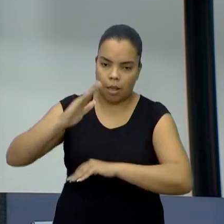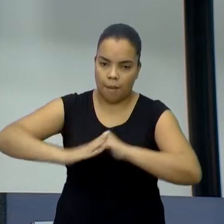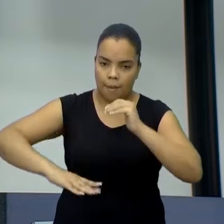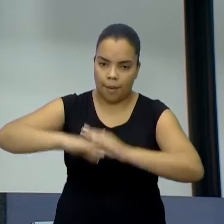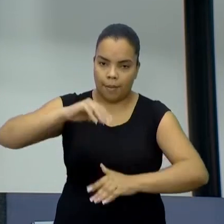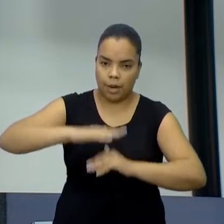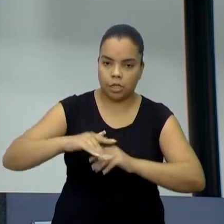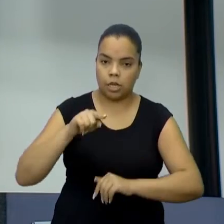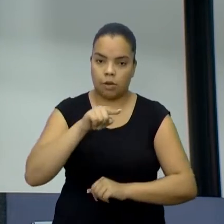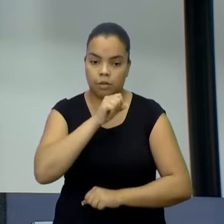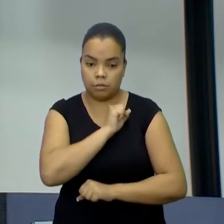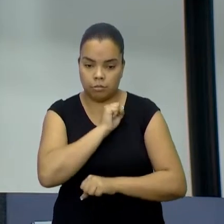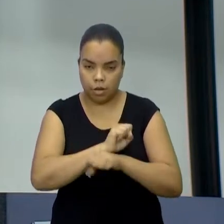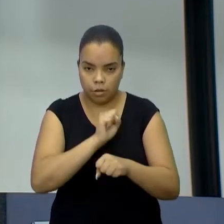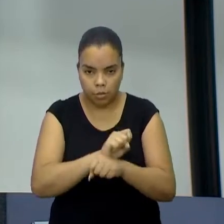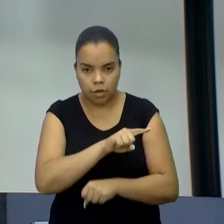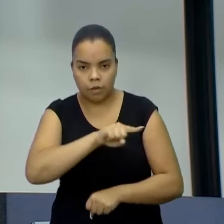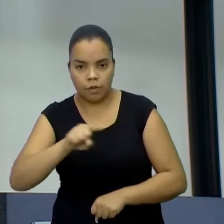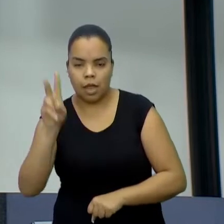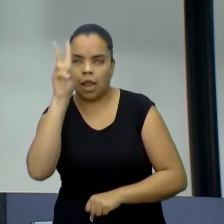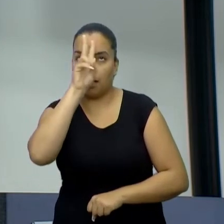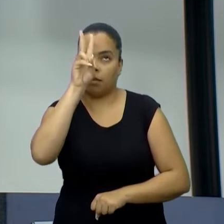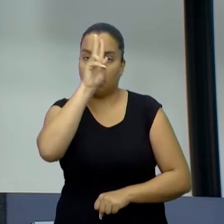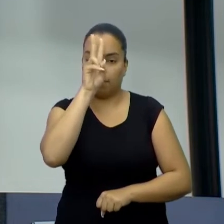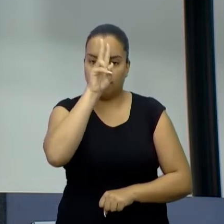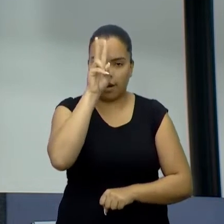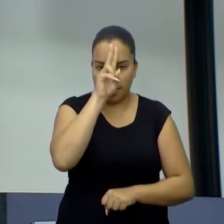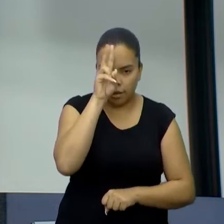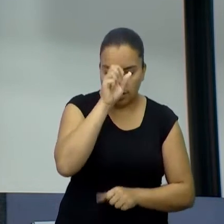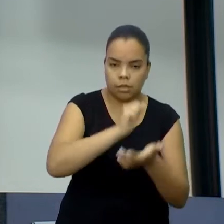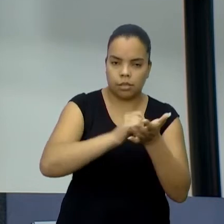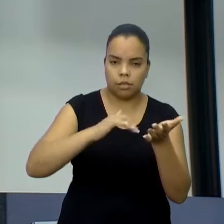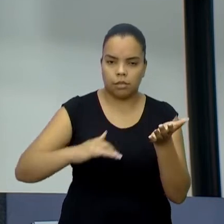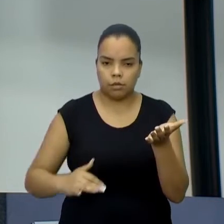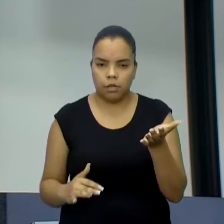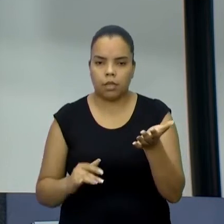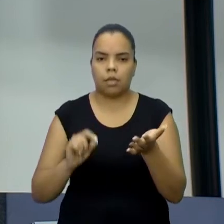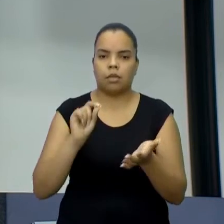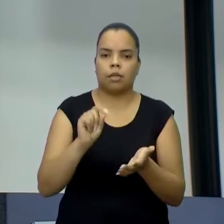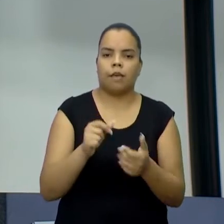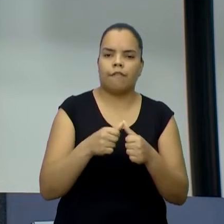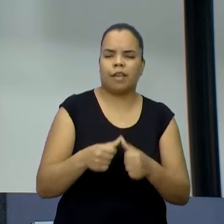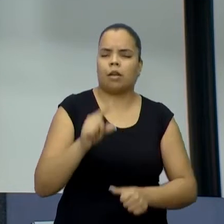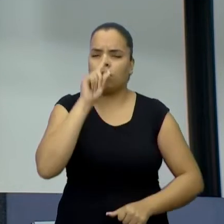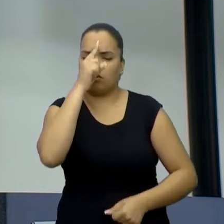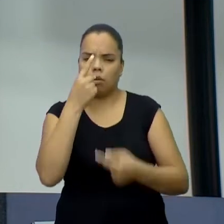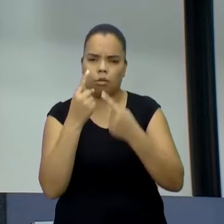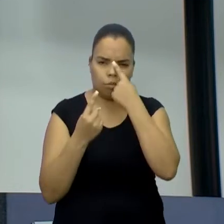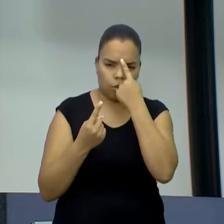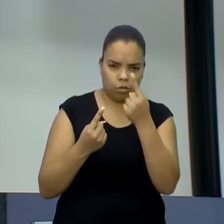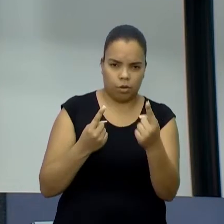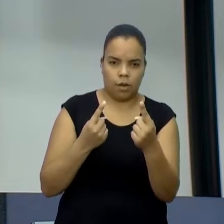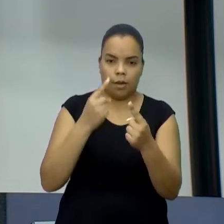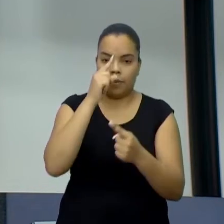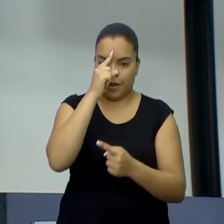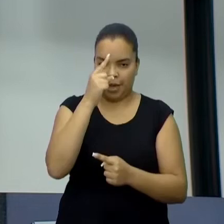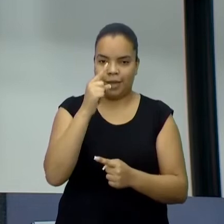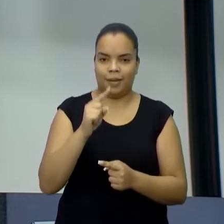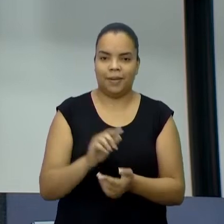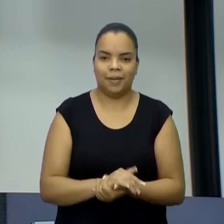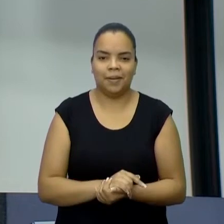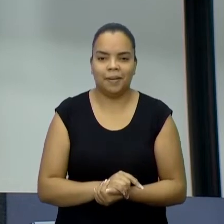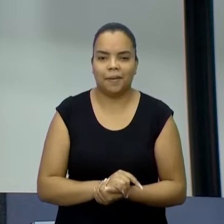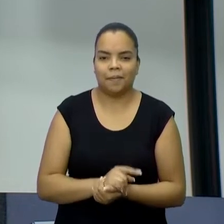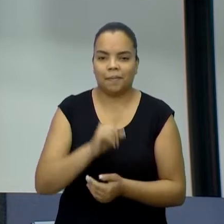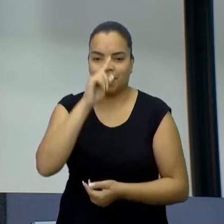eu espero que se vocês, ao relembrar dessas nossas atividades, ficaram com dúvida em relação aos ODS, ficaram